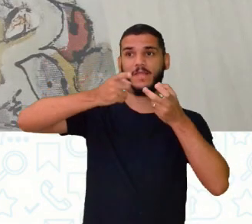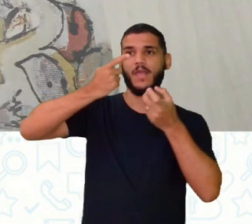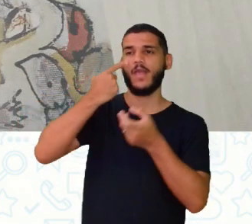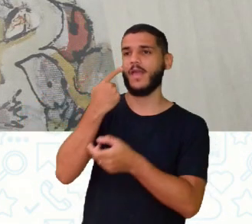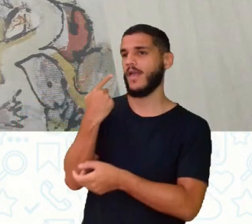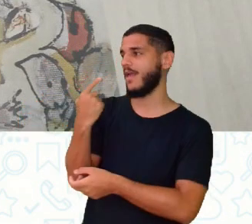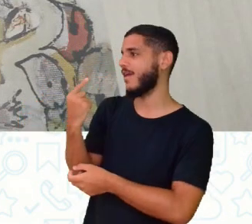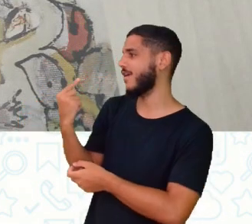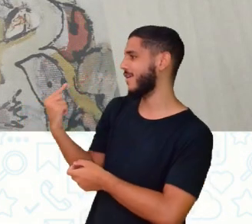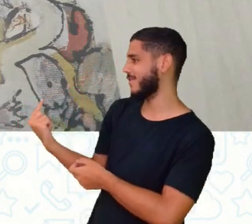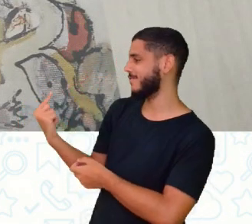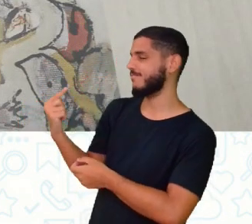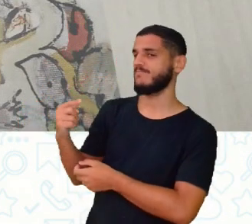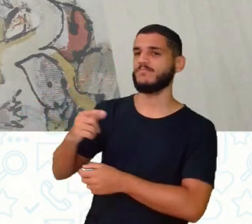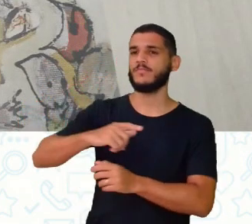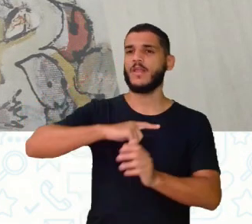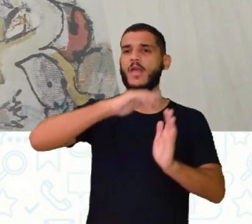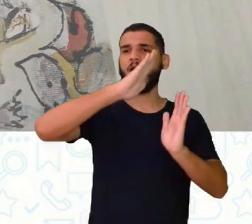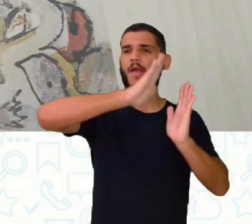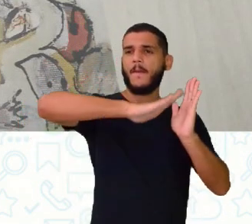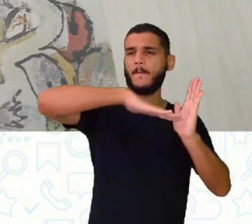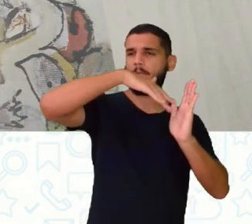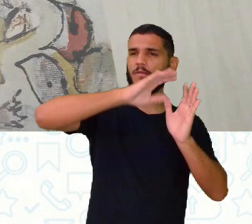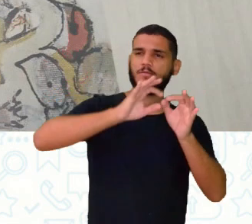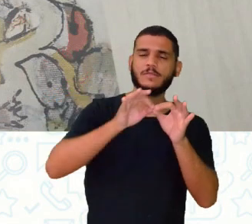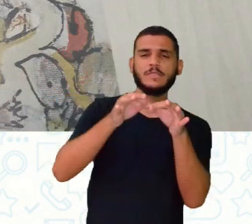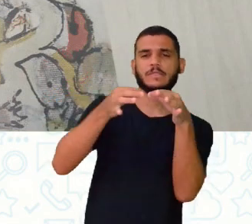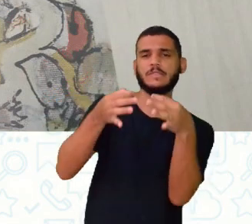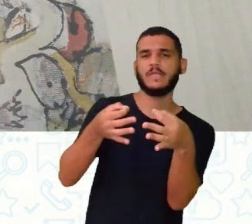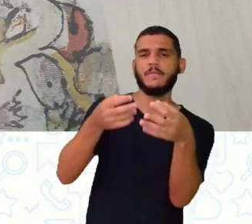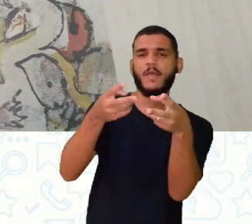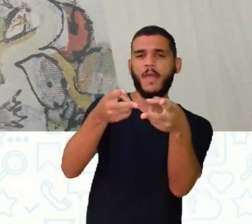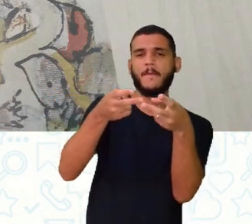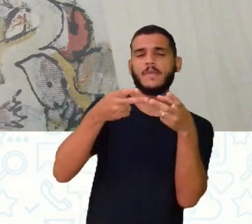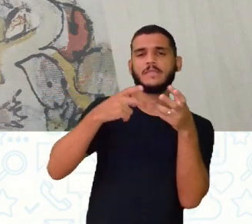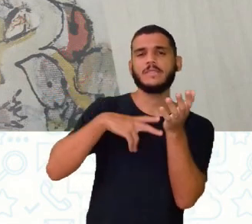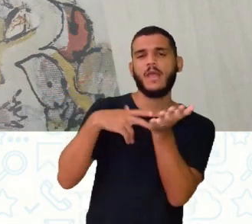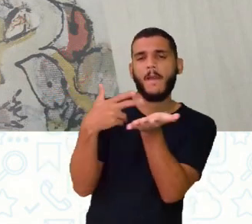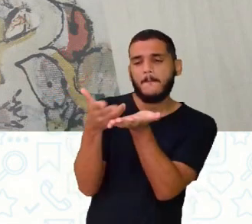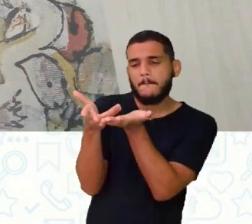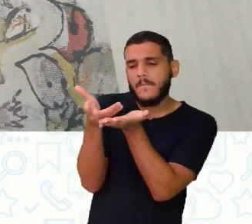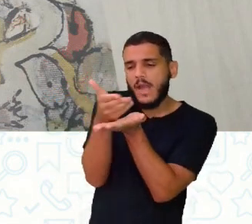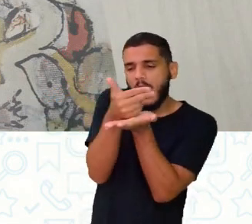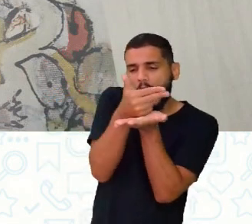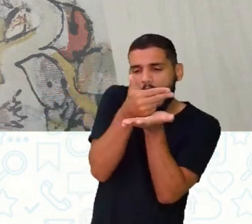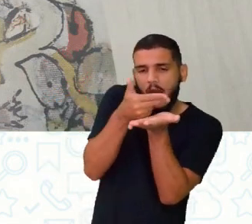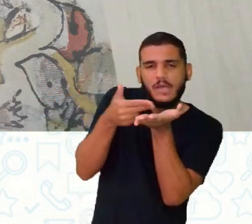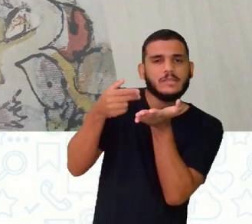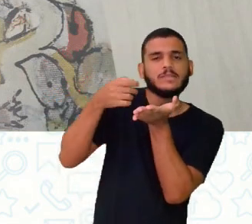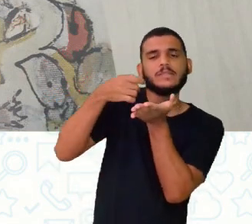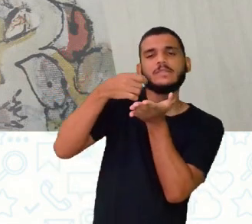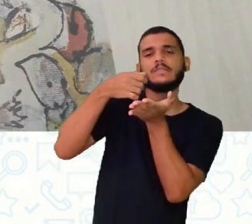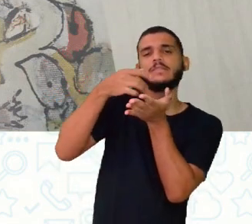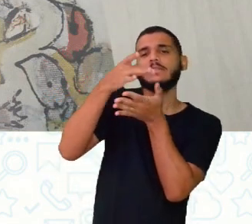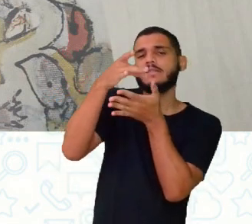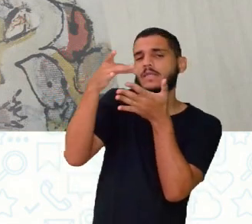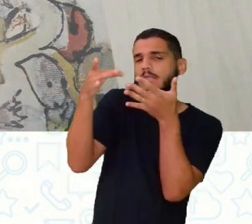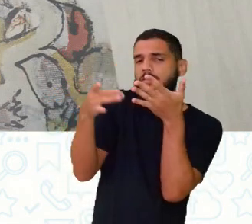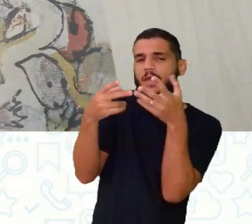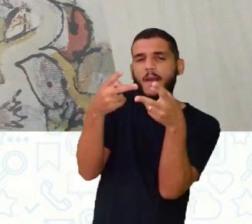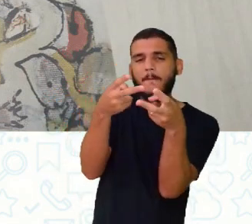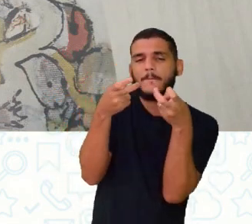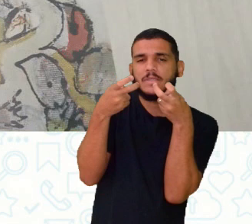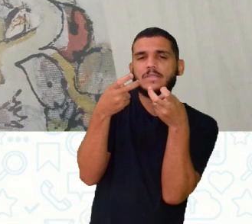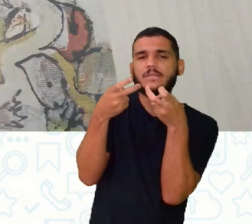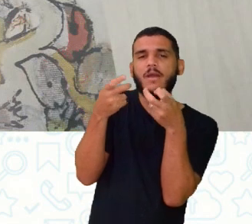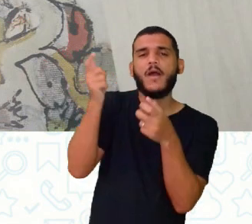Então, nós temos aqui uma pintura simples, observem aí os traços dessa pintura. O que vocês conseguem ver